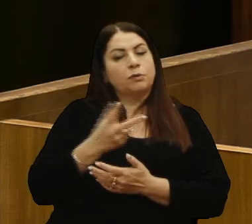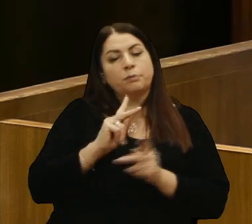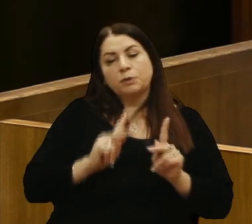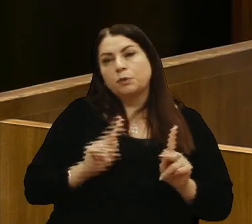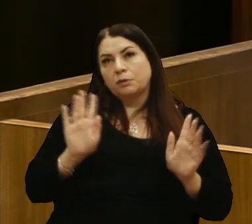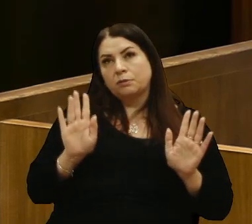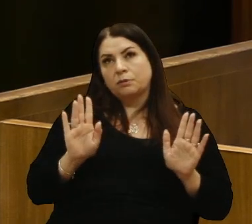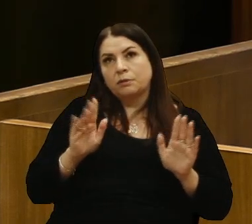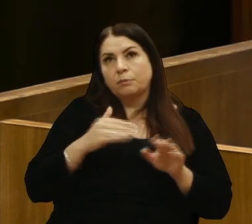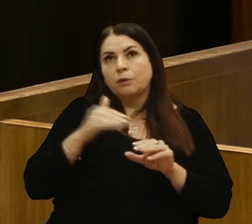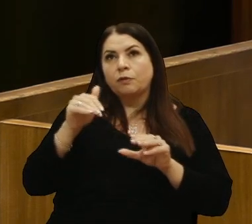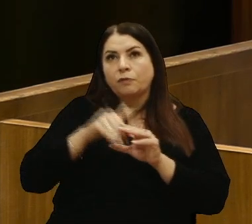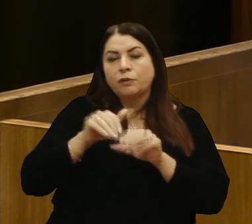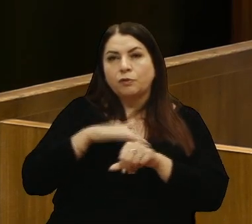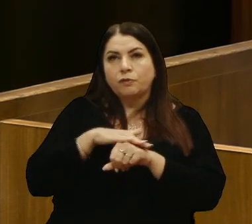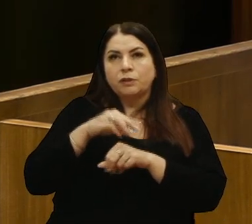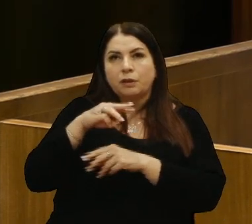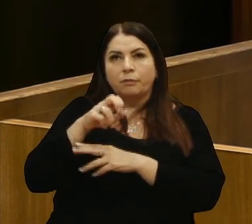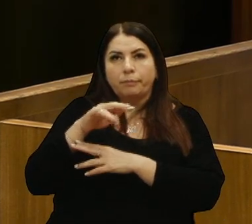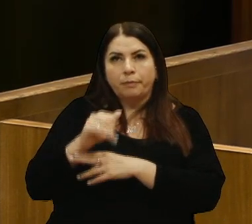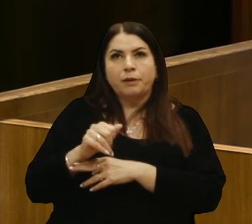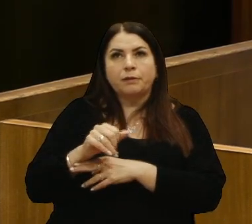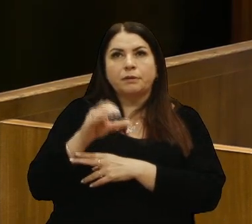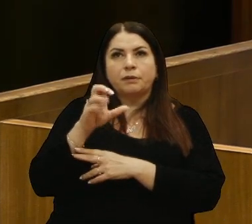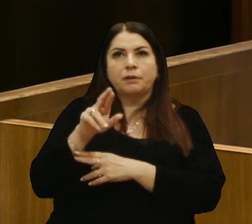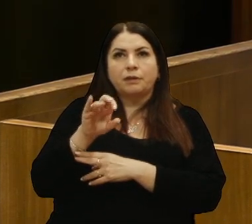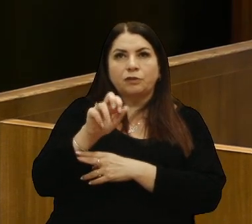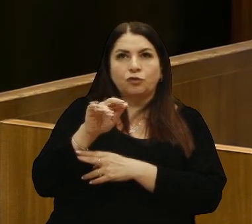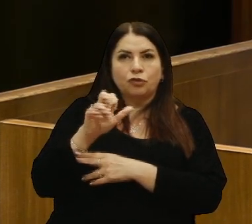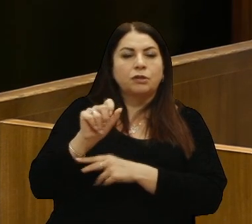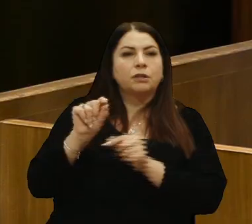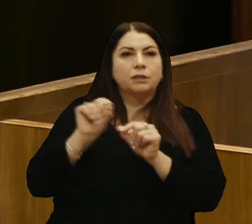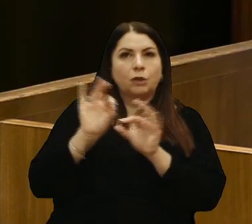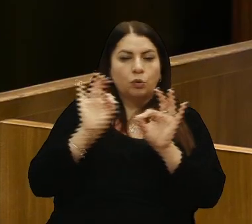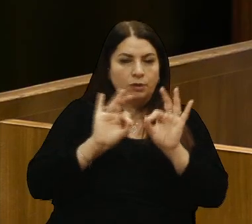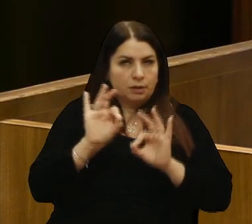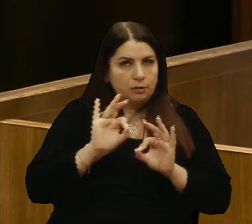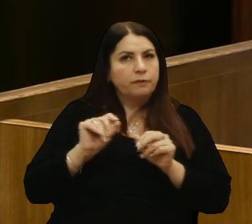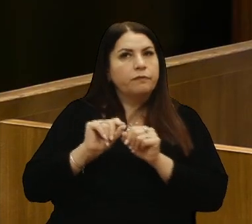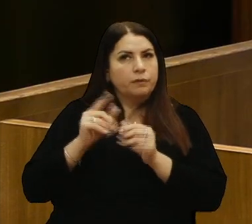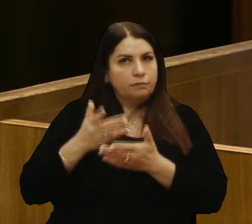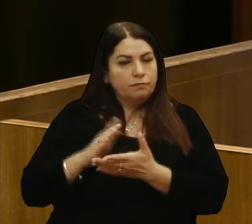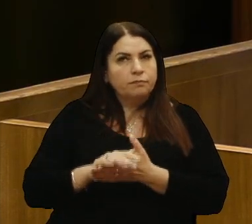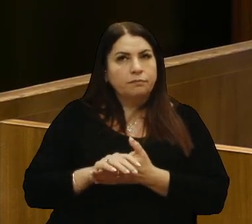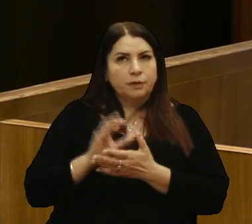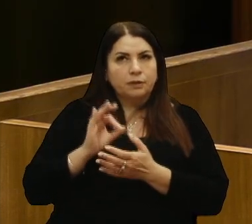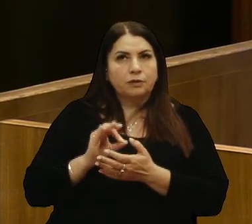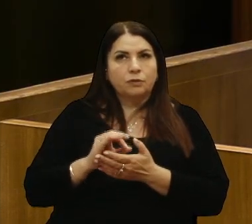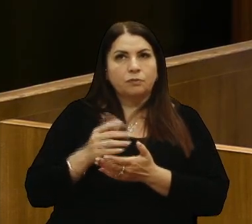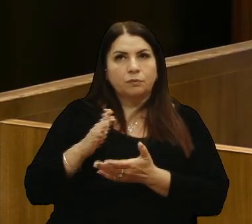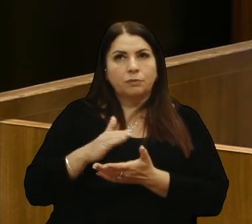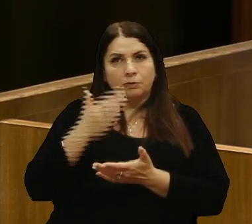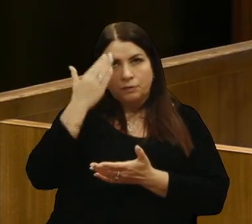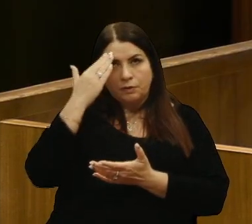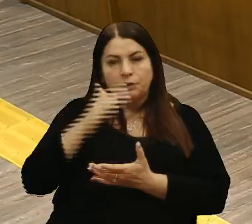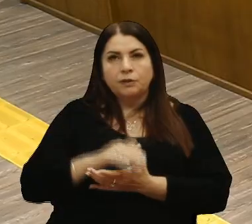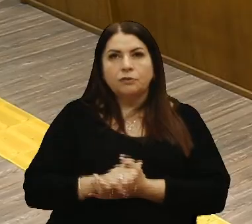Mas durante a votação eu conversei com a Marta, conversei com a Cristina e ajustes estão sendo feitos. Certo, pessoal? Mais ou menos era isso. Muito